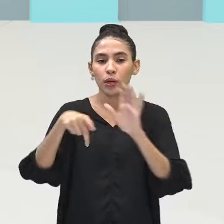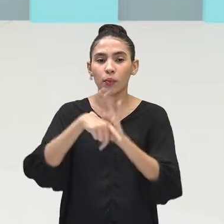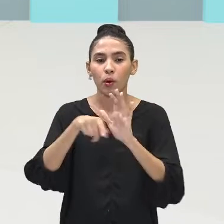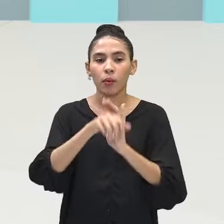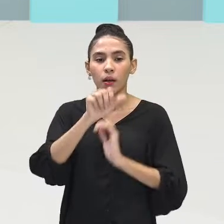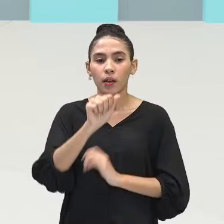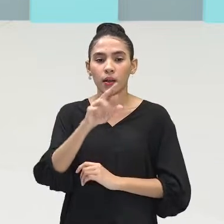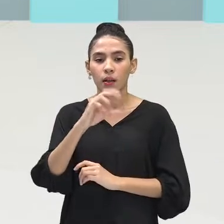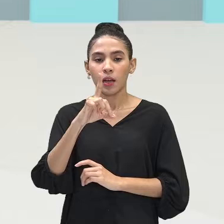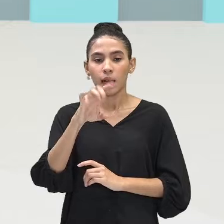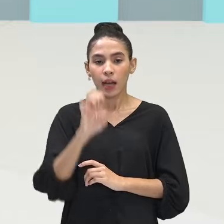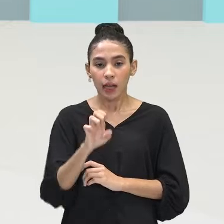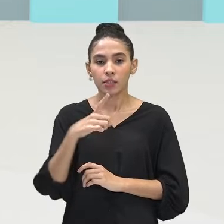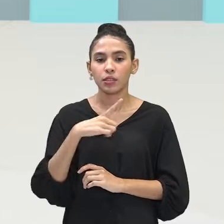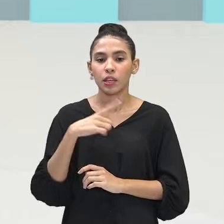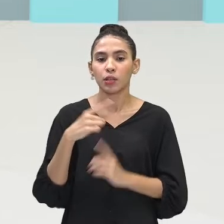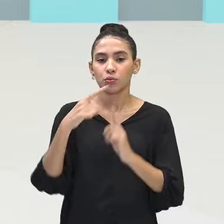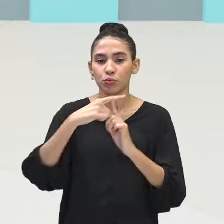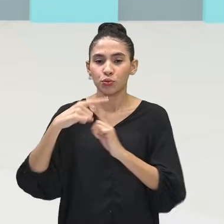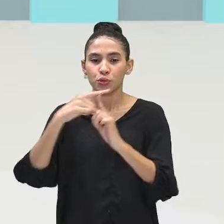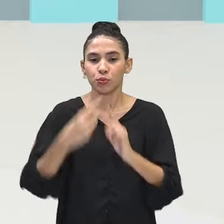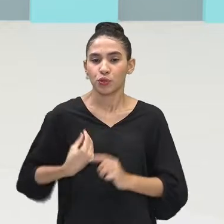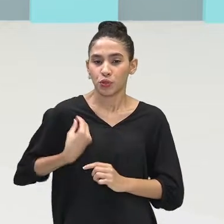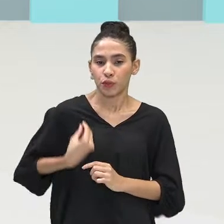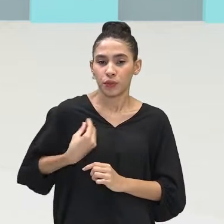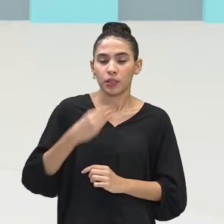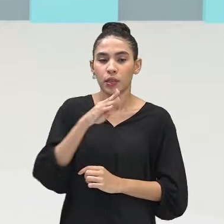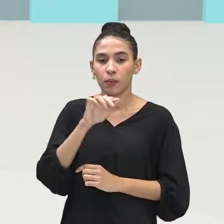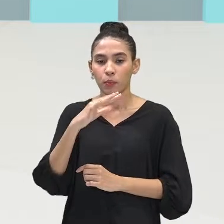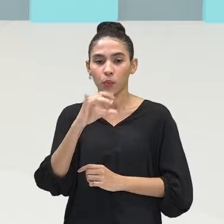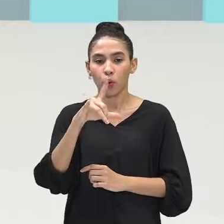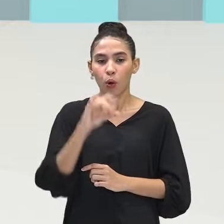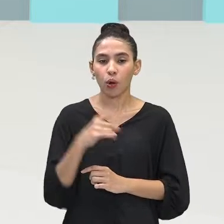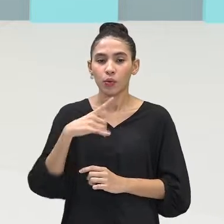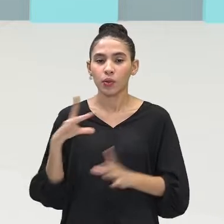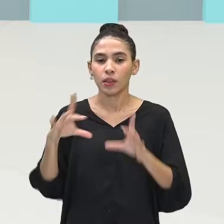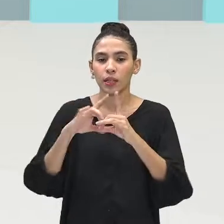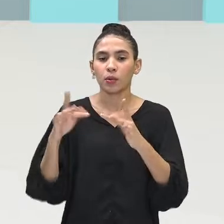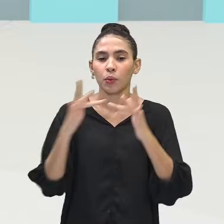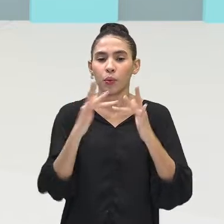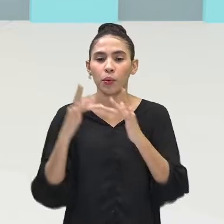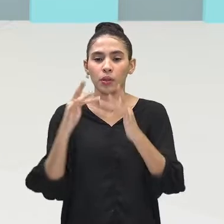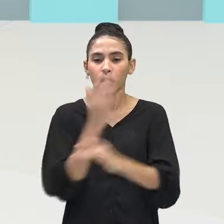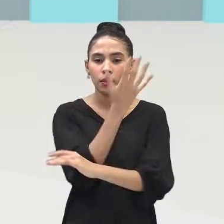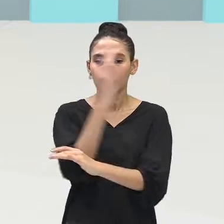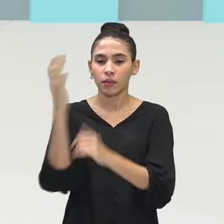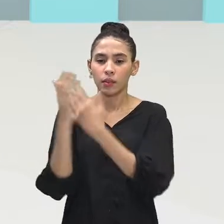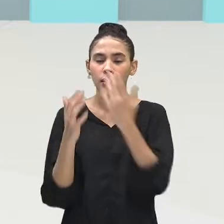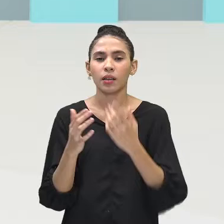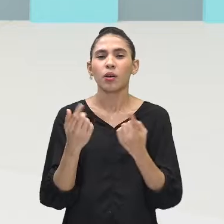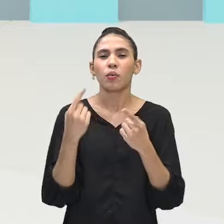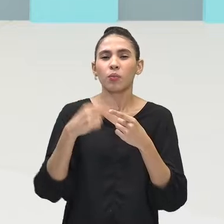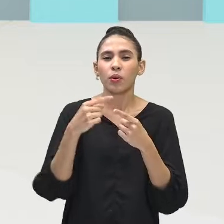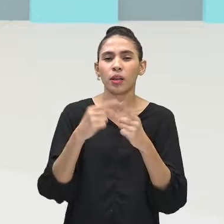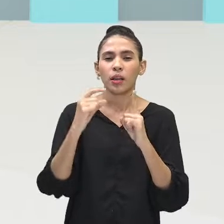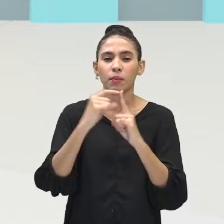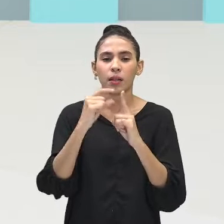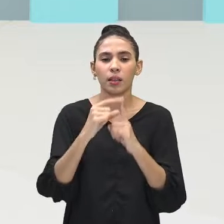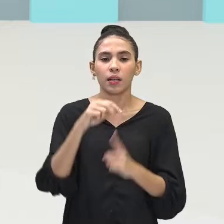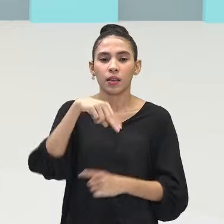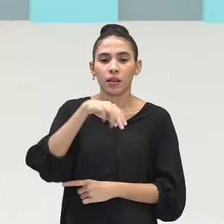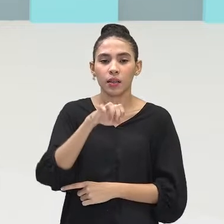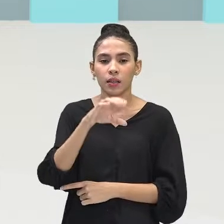vida bucólico em pleno contato com a natureza. Então, o que vai acontecer? Por que se chama de neoclassicismo? Porque eu